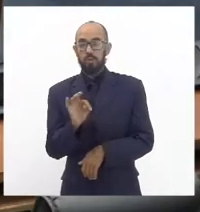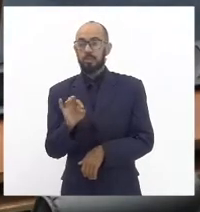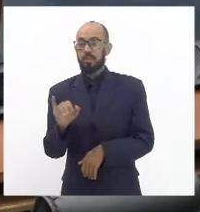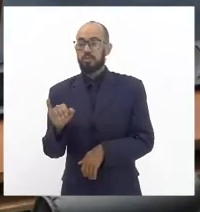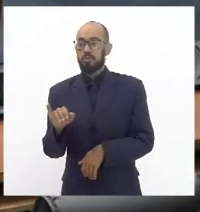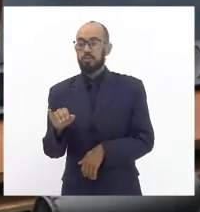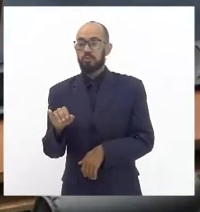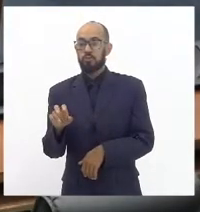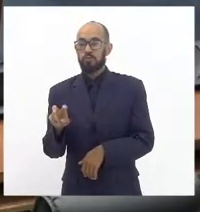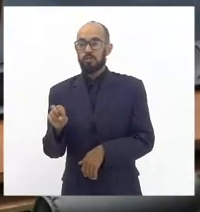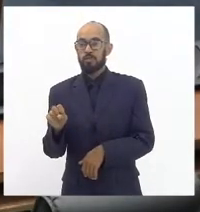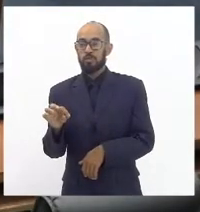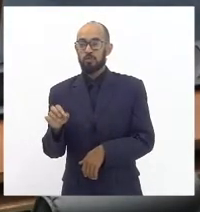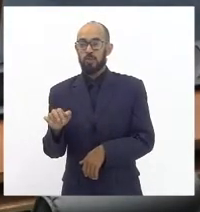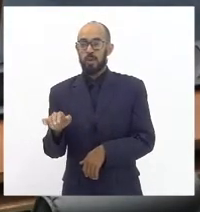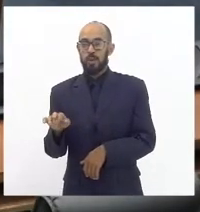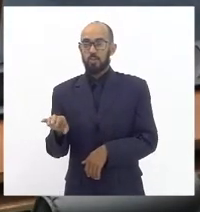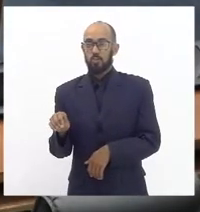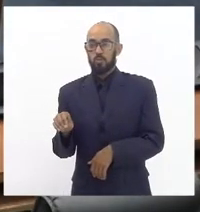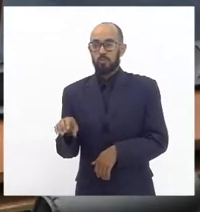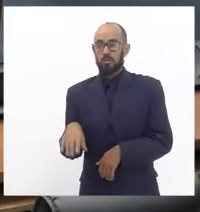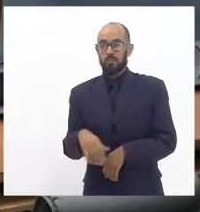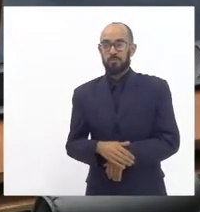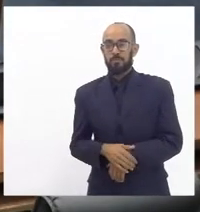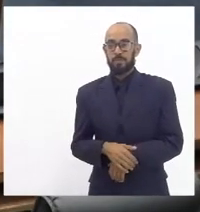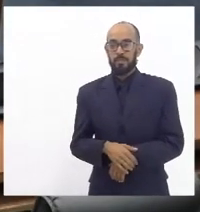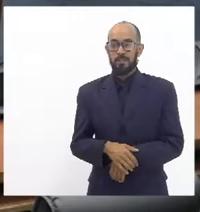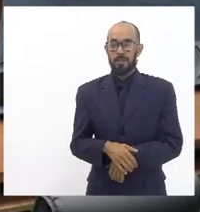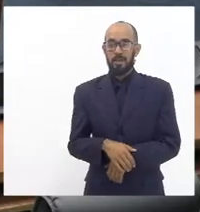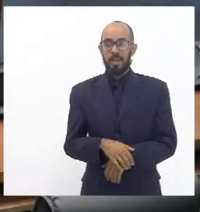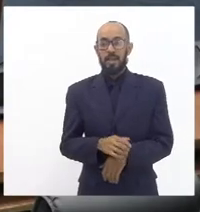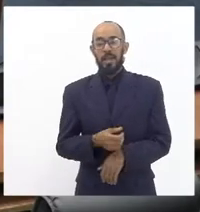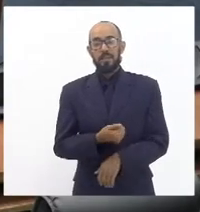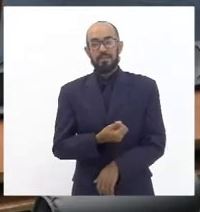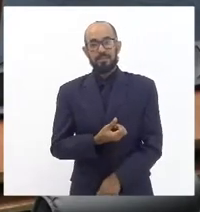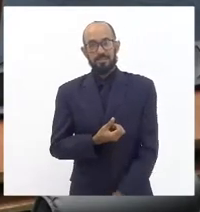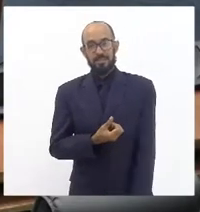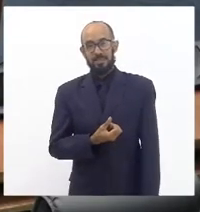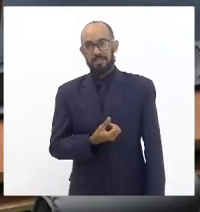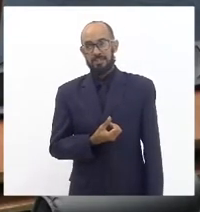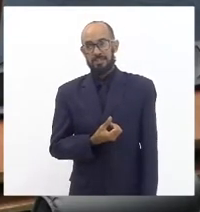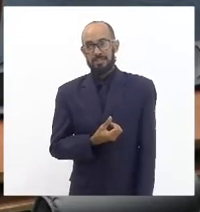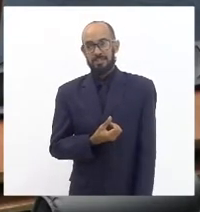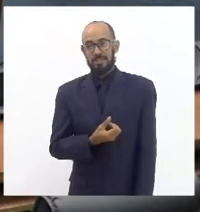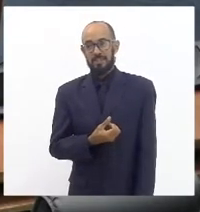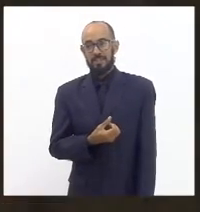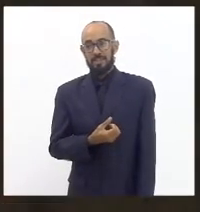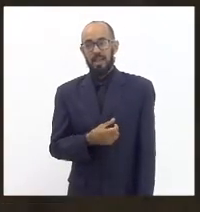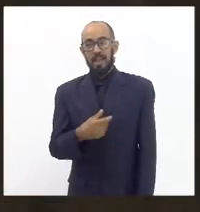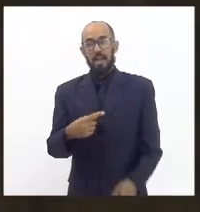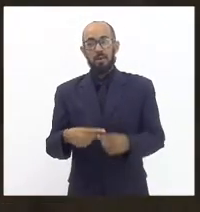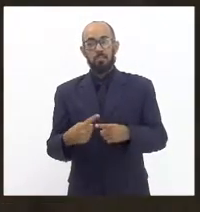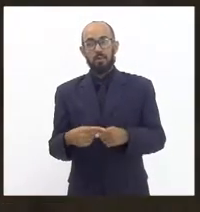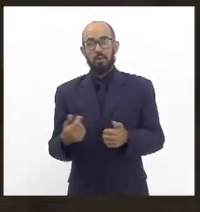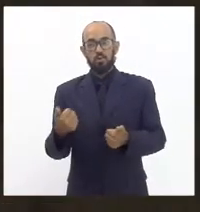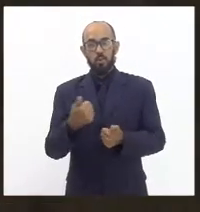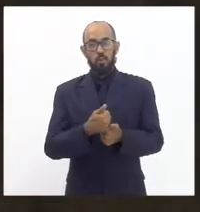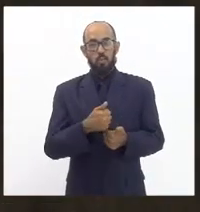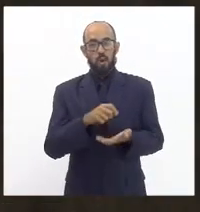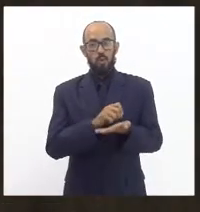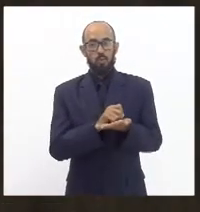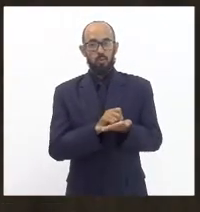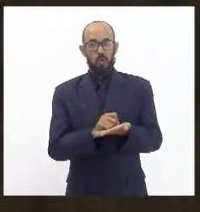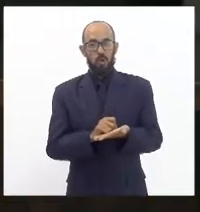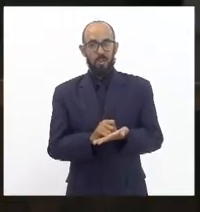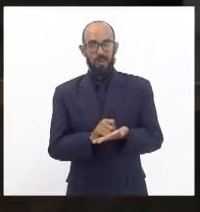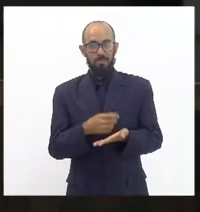em 1688 que a vossa excelência é o autor aí tudo bem ok o presente